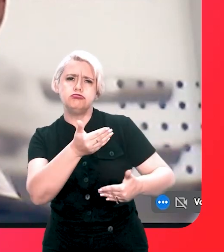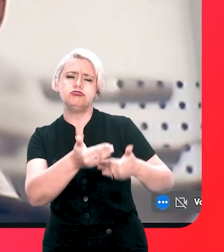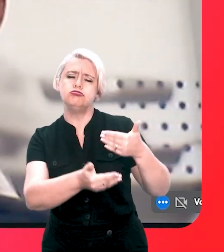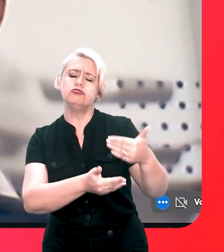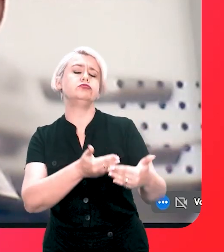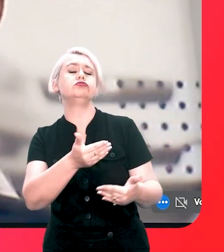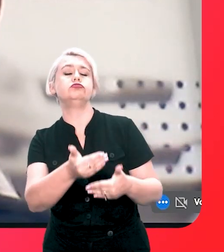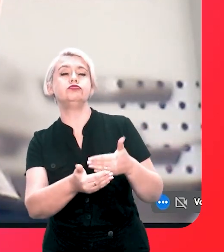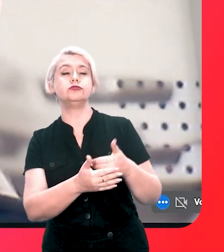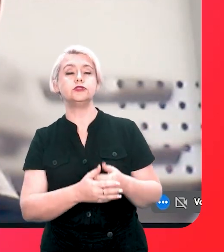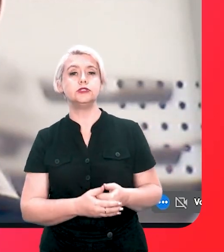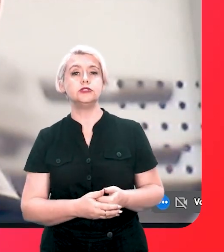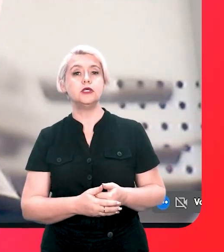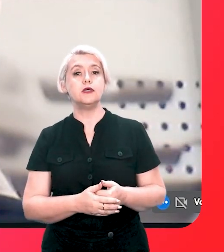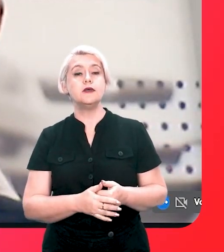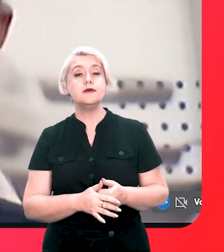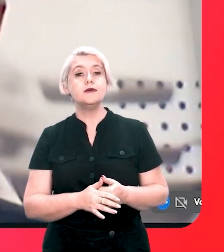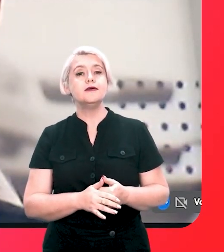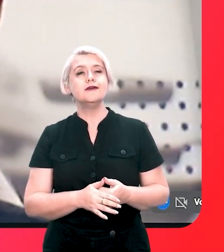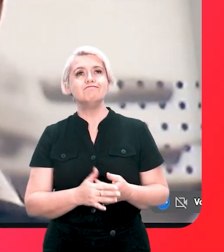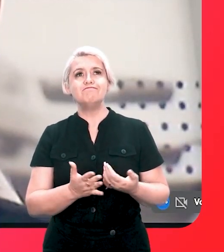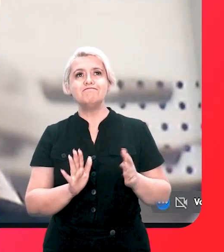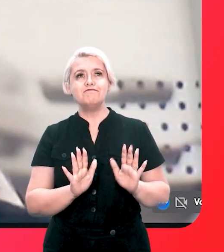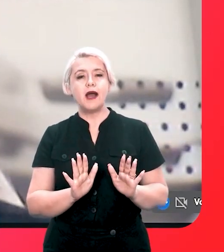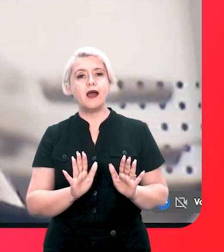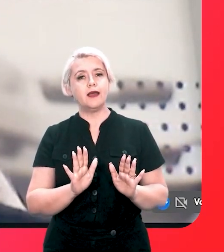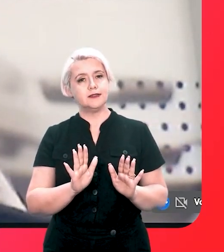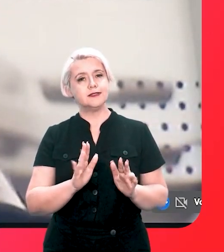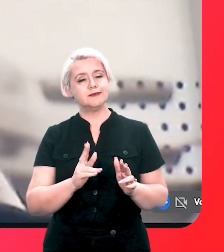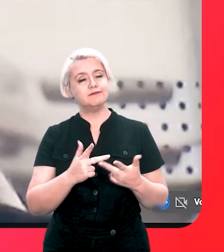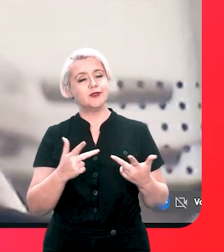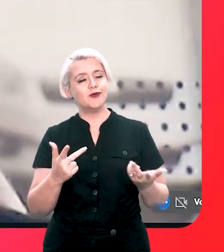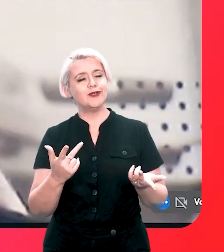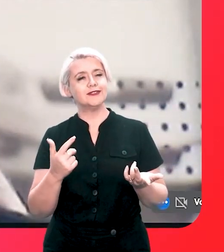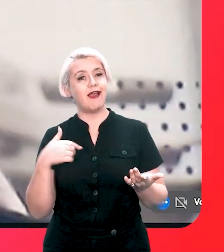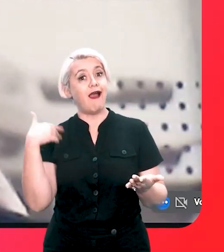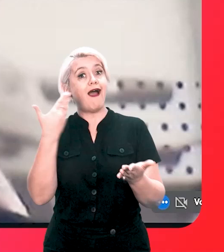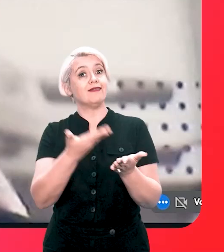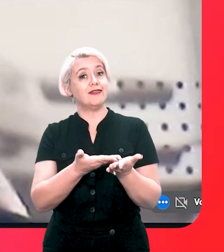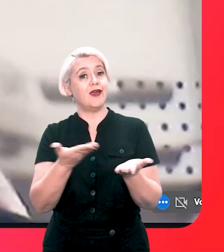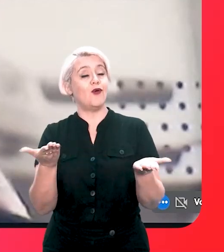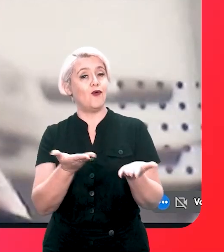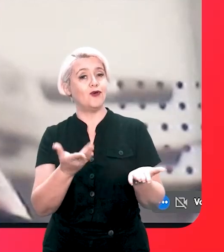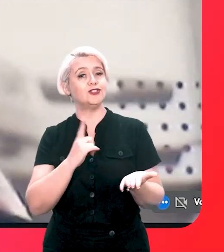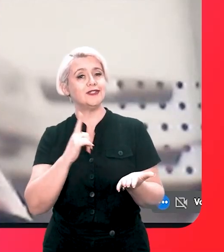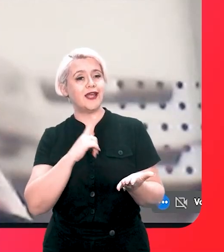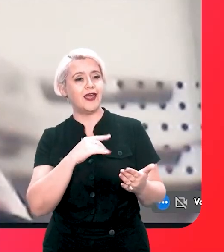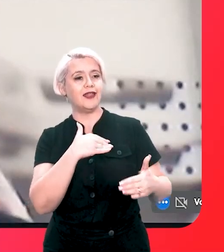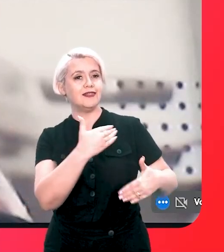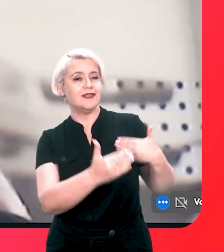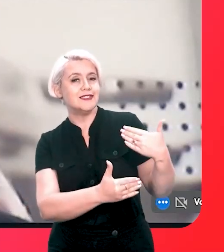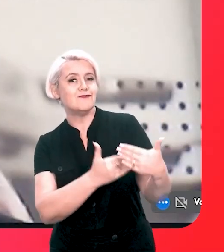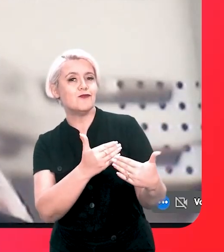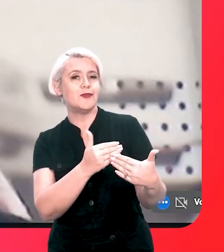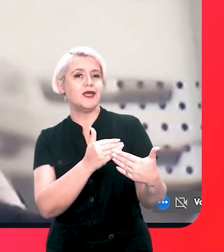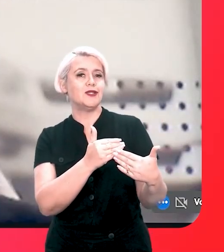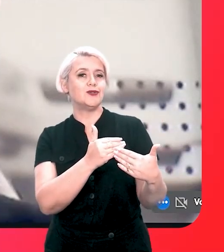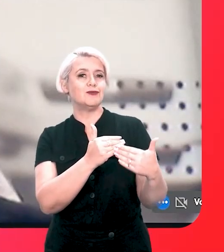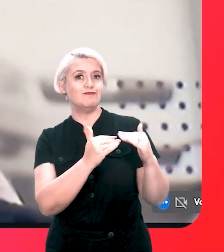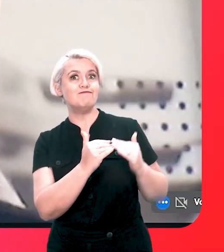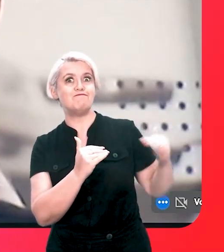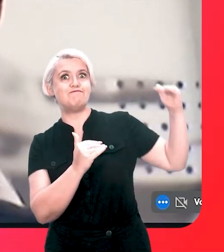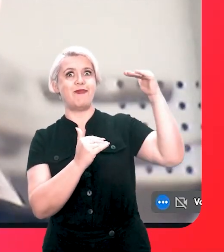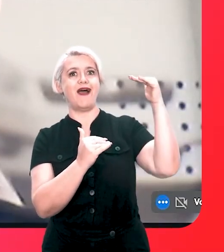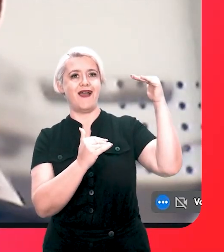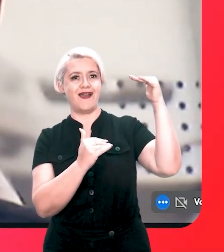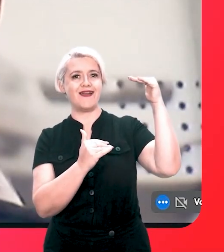Isso são aquelas coisas assim, até hoje, né? Para algumas coisas tem um desenvolvimento assim acima